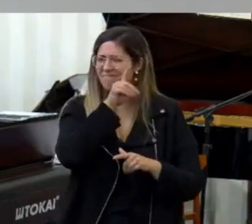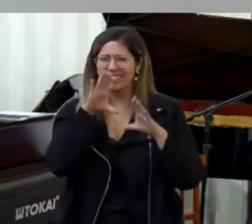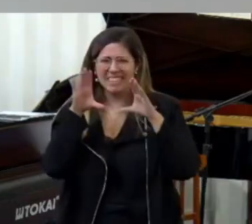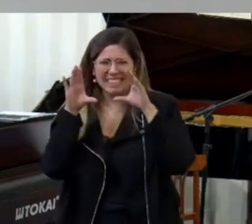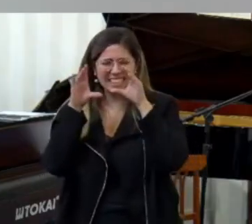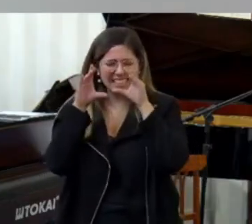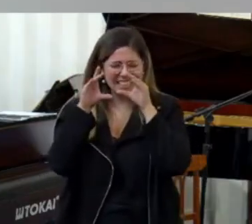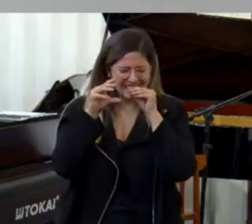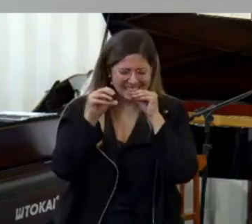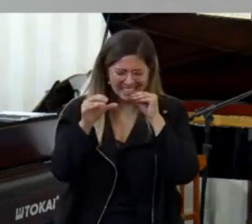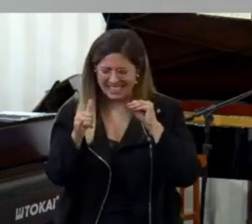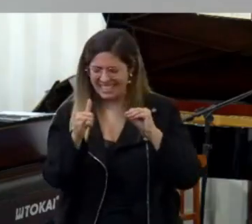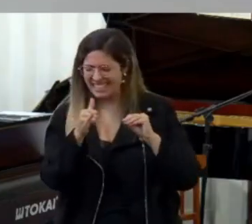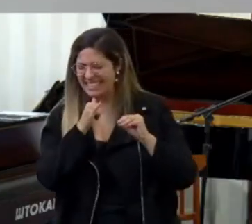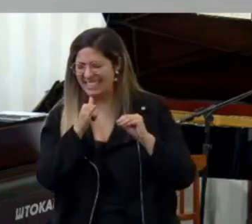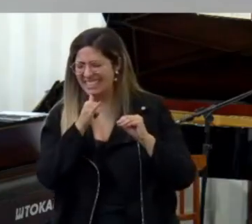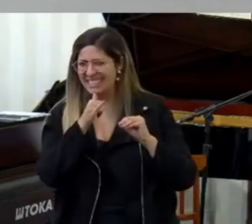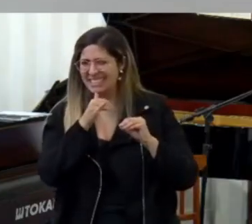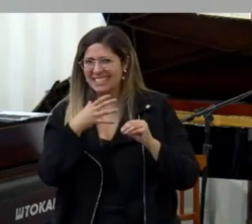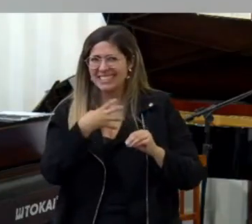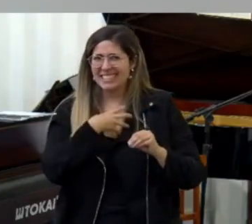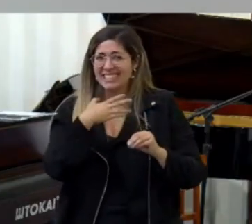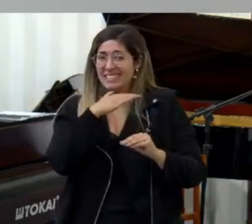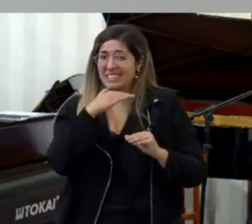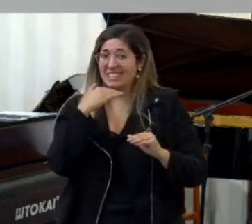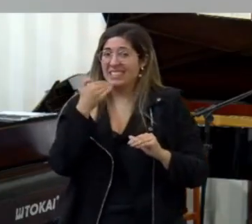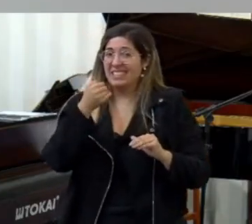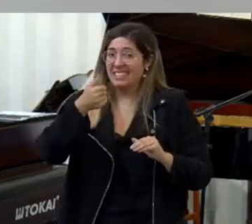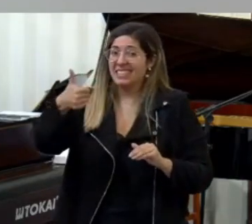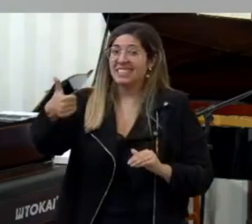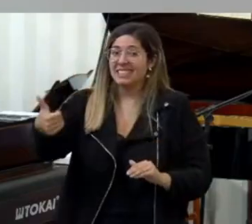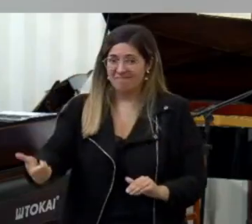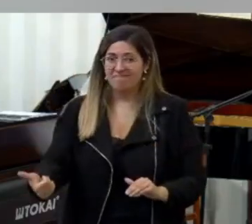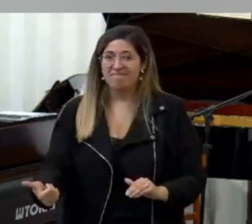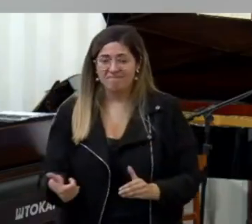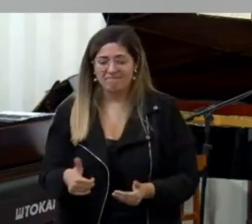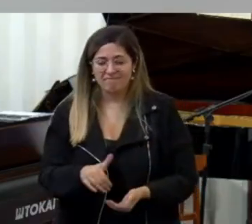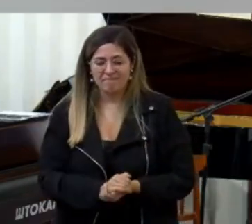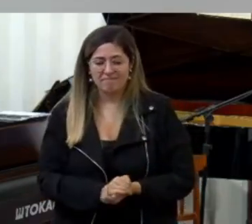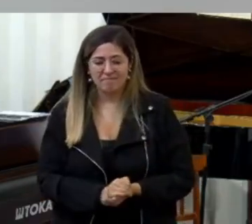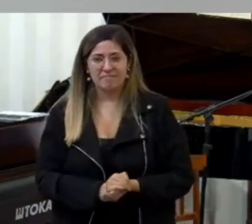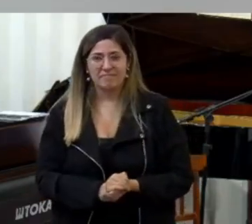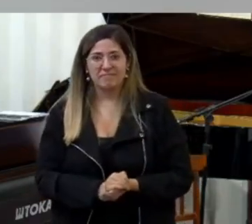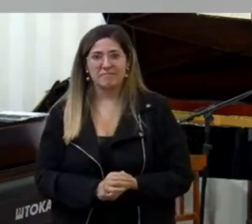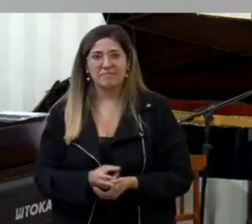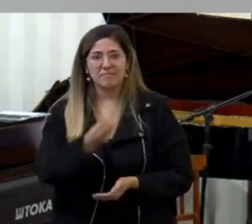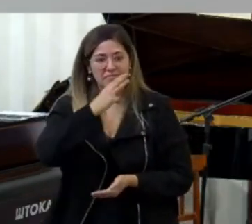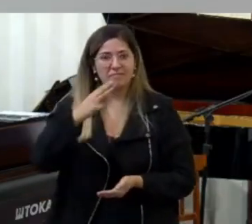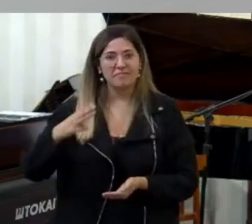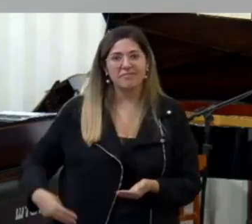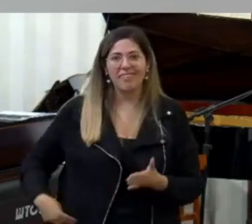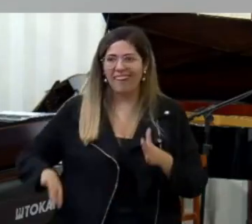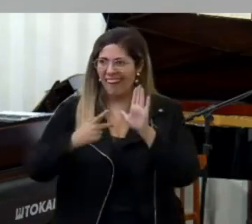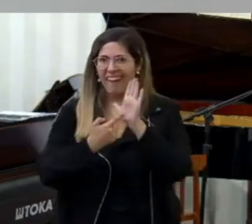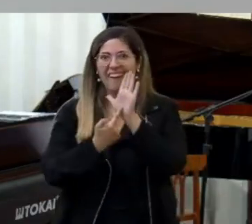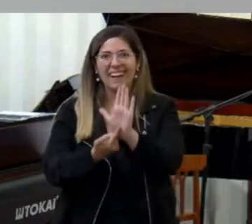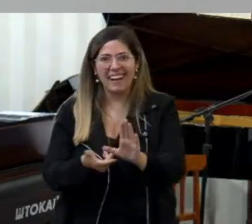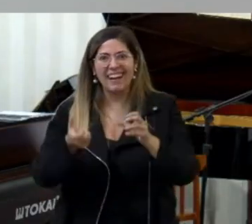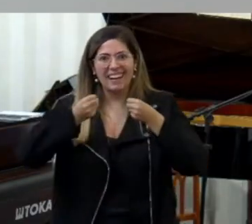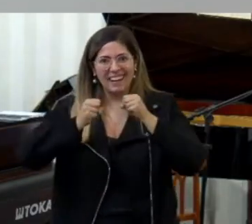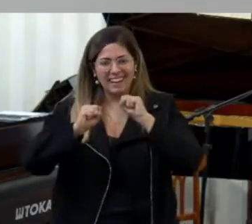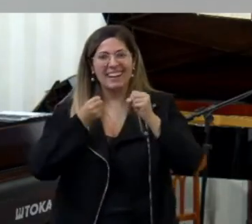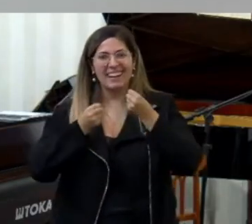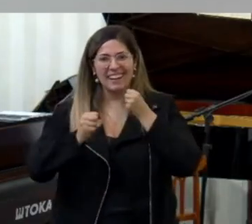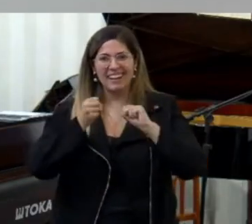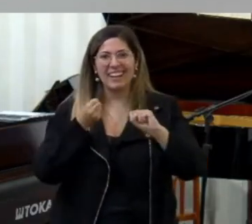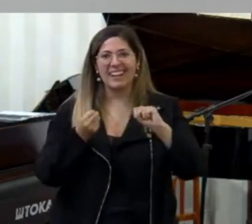escura da morte. O Salmo 16 é um salmo messiânico por isso, é um salmo de esperança, é um salmo que